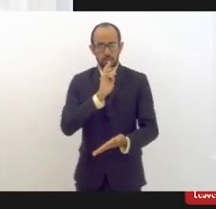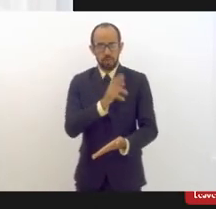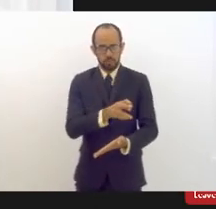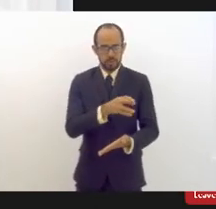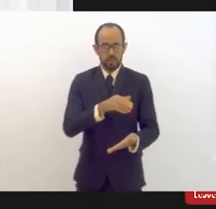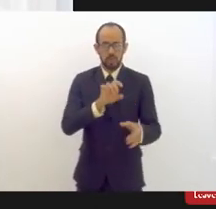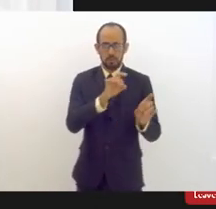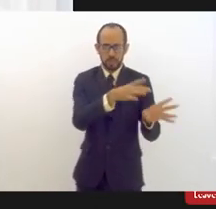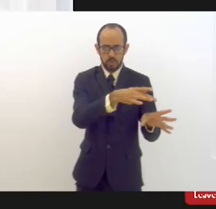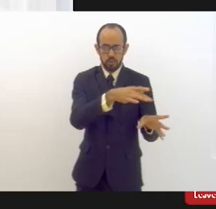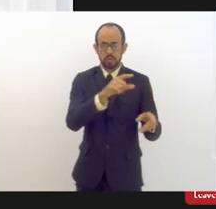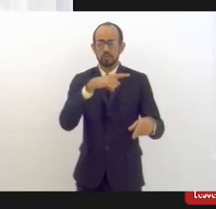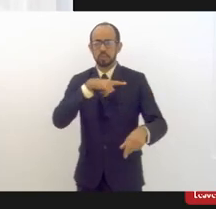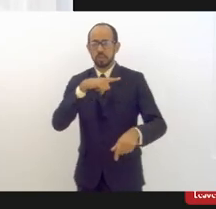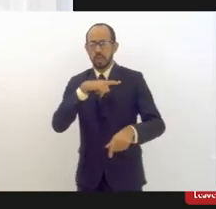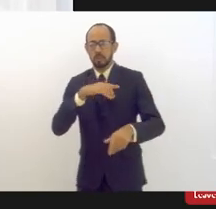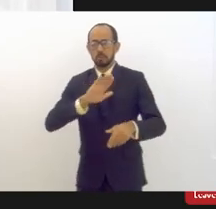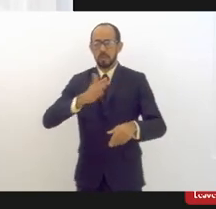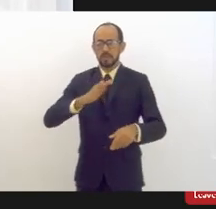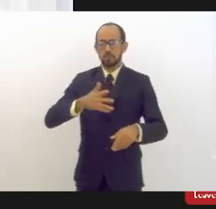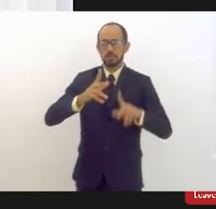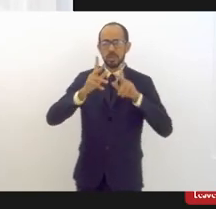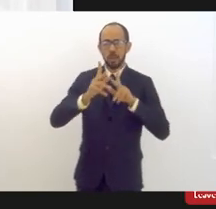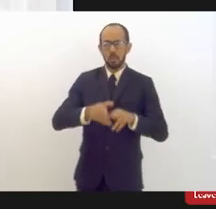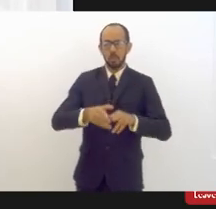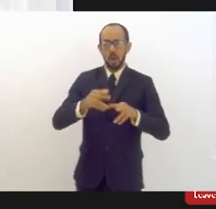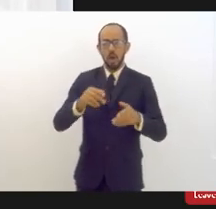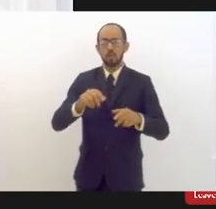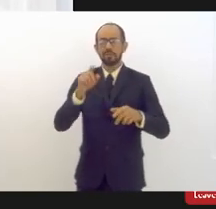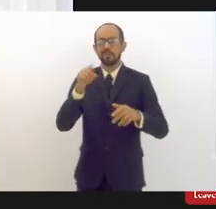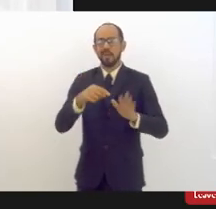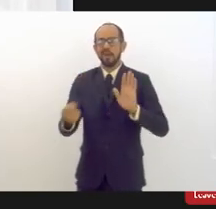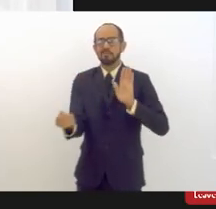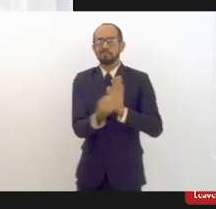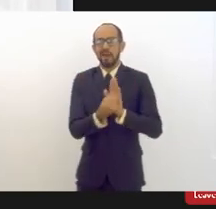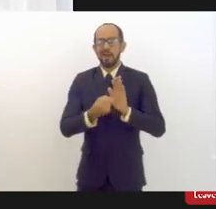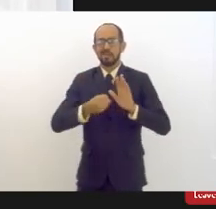mesmo fenômeno na perspectiva do impacto da pandemia, né?